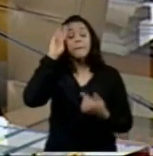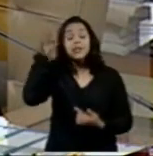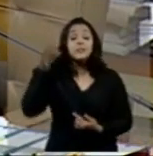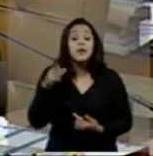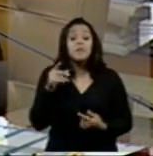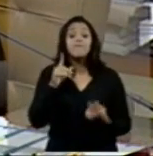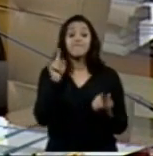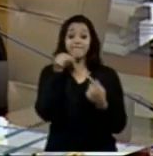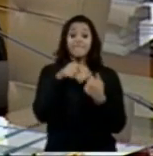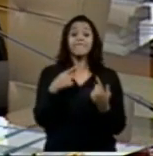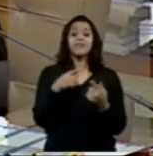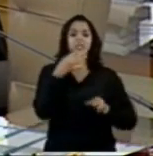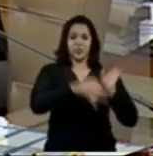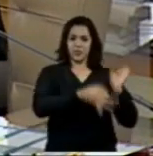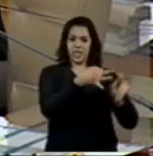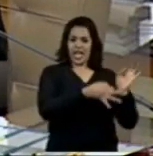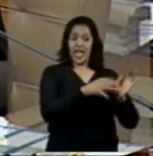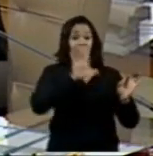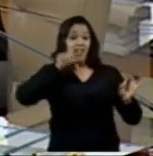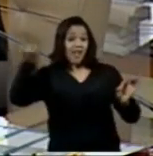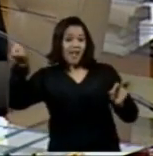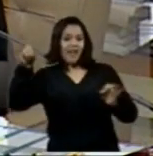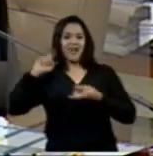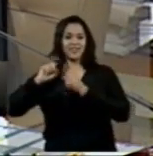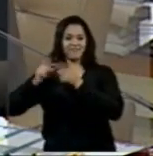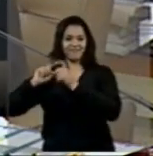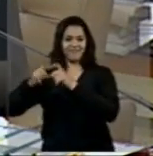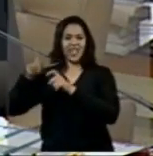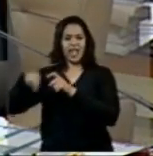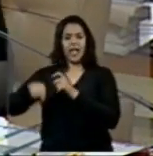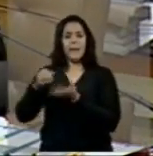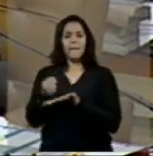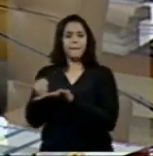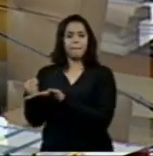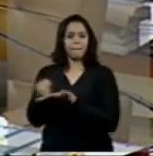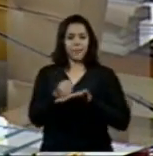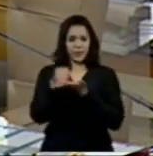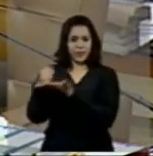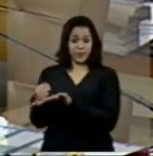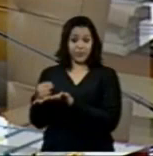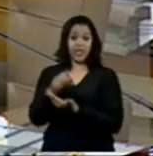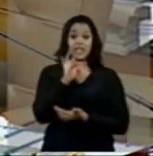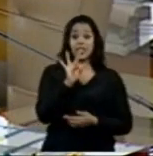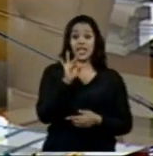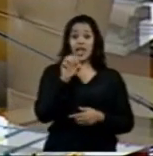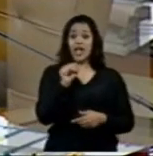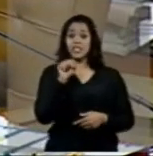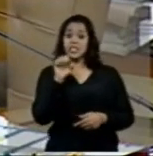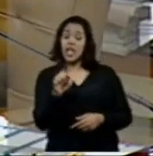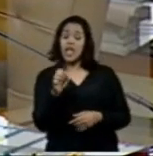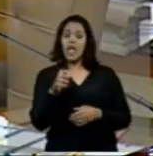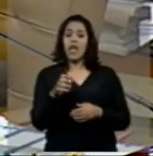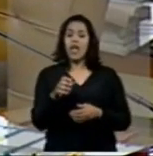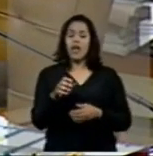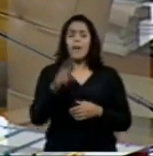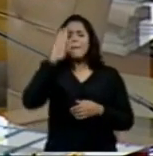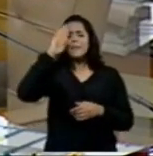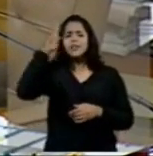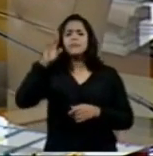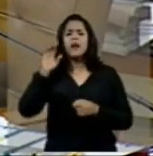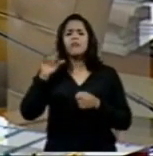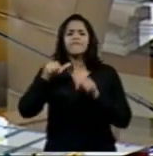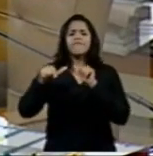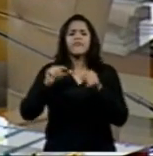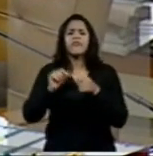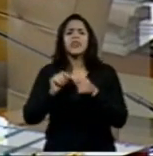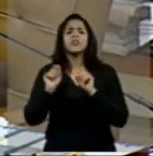jurisdicional. E neles, a atividade administrativa é a atividade meio. No TSE, a atividade administrativa,